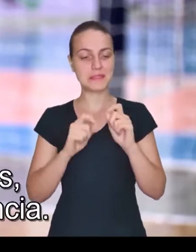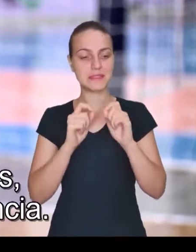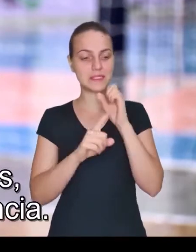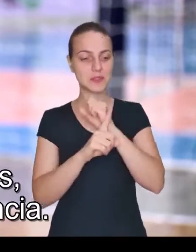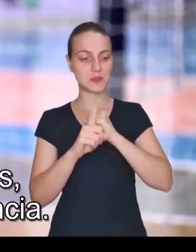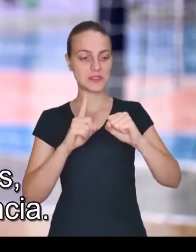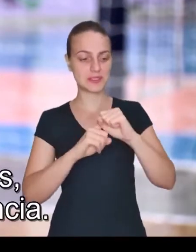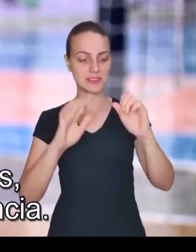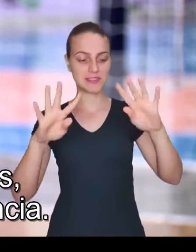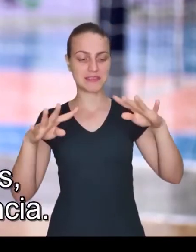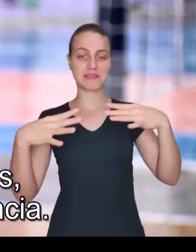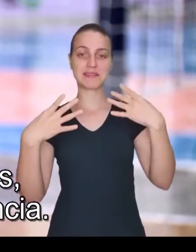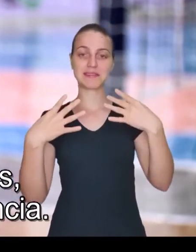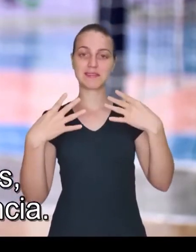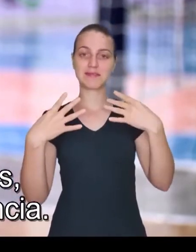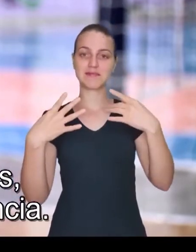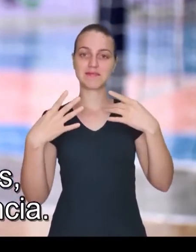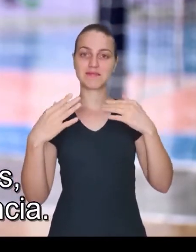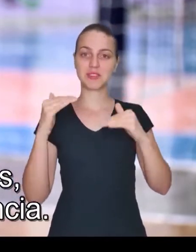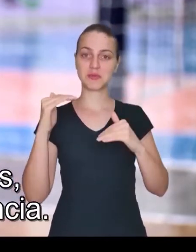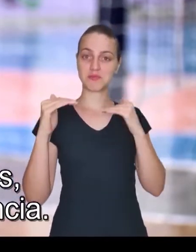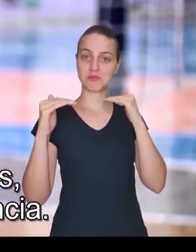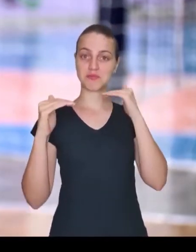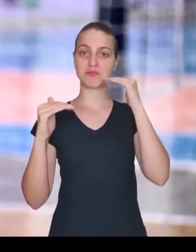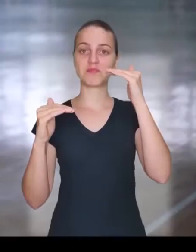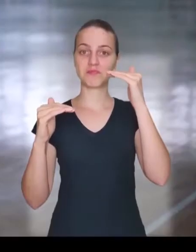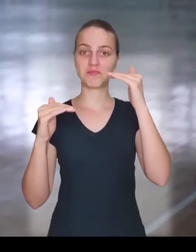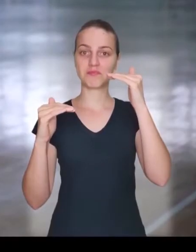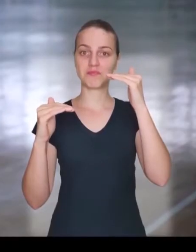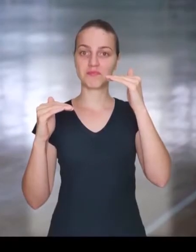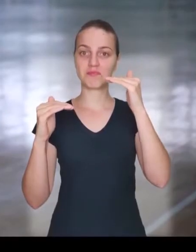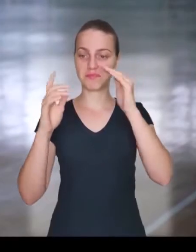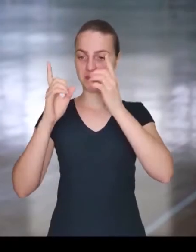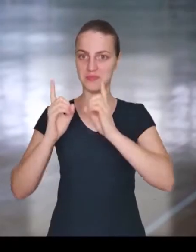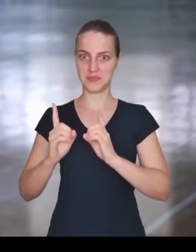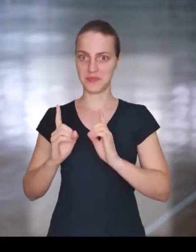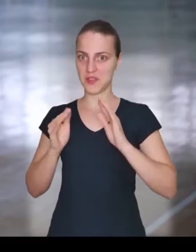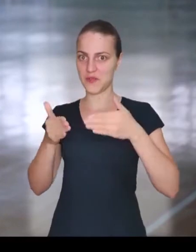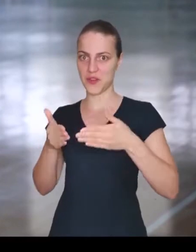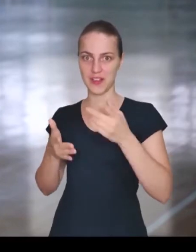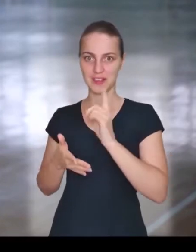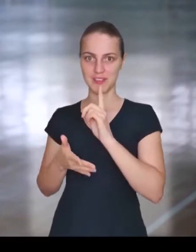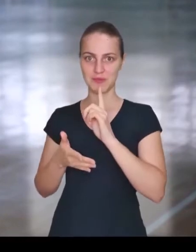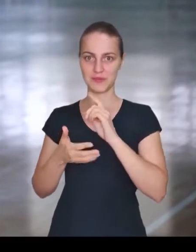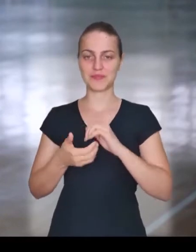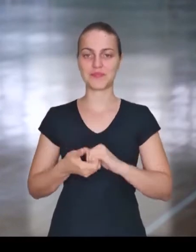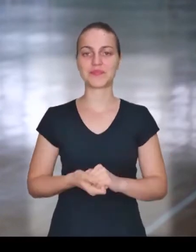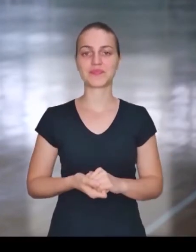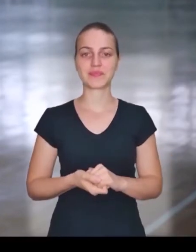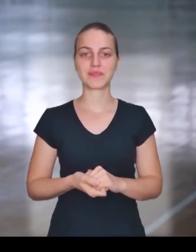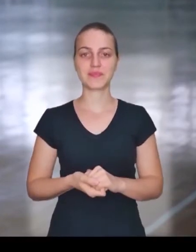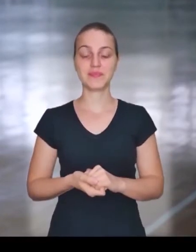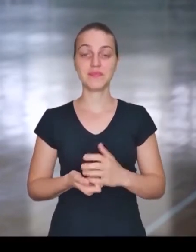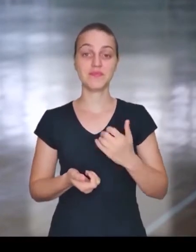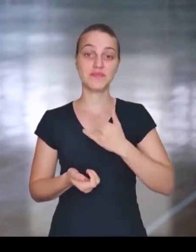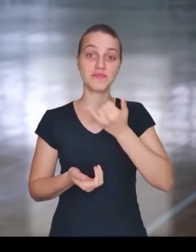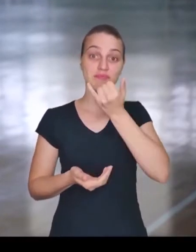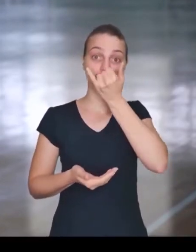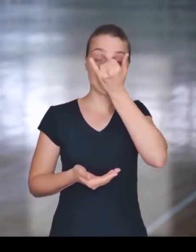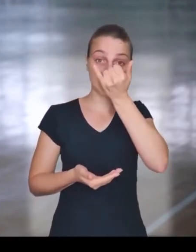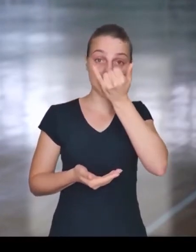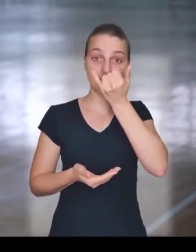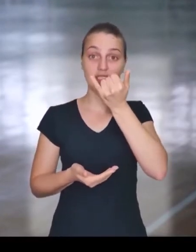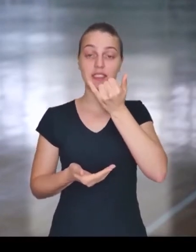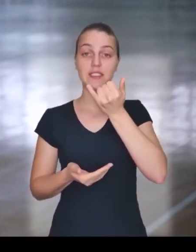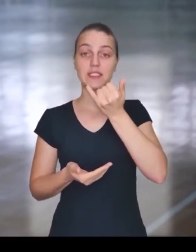superador de obstáculos, não como uma pessoa com deficiência. Após sofrer um acidente, né, voltei a